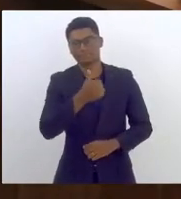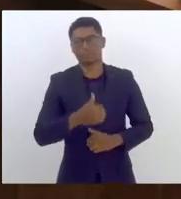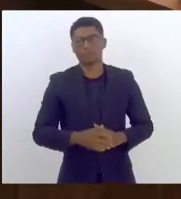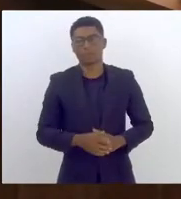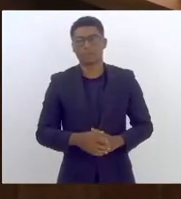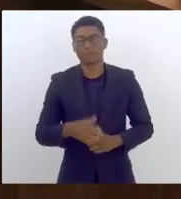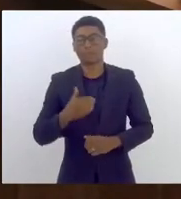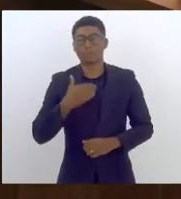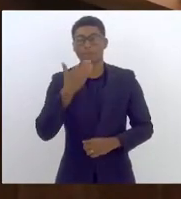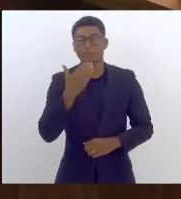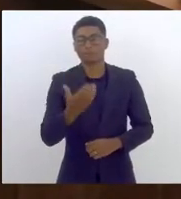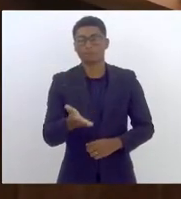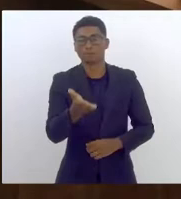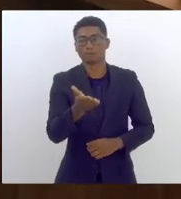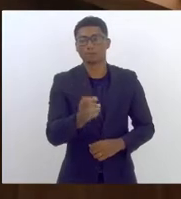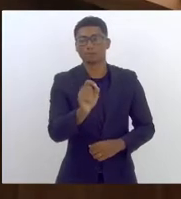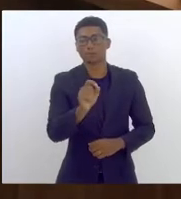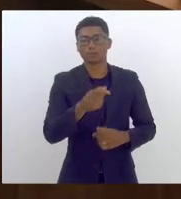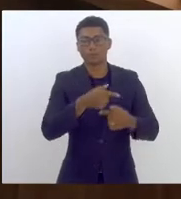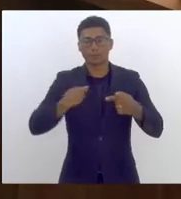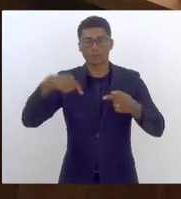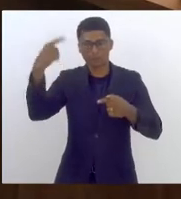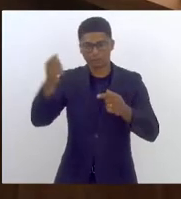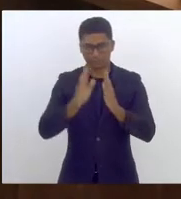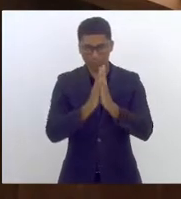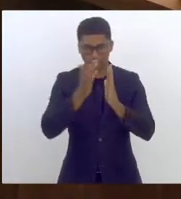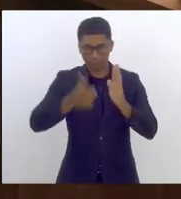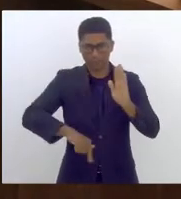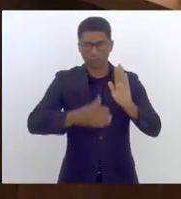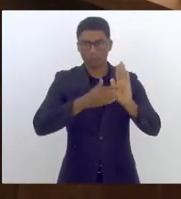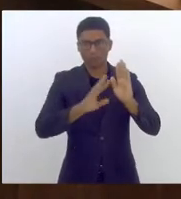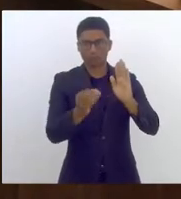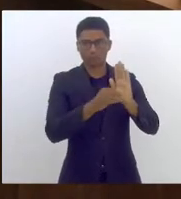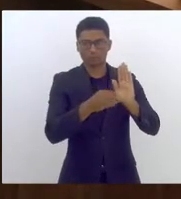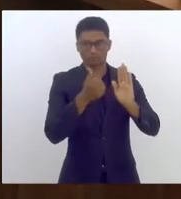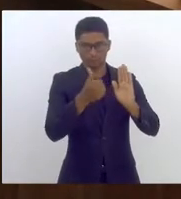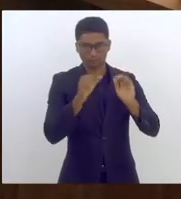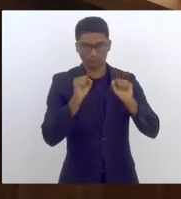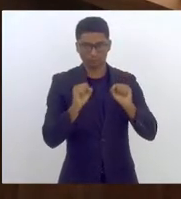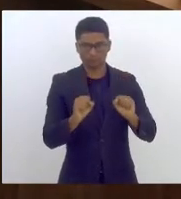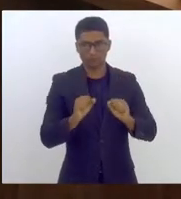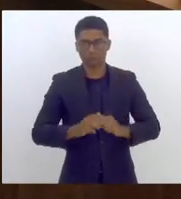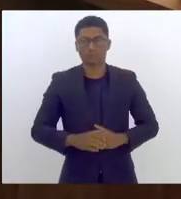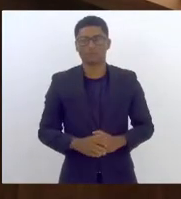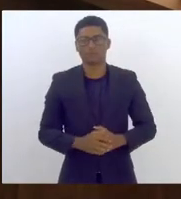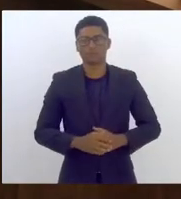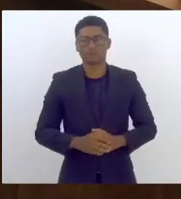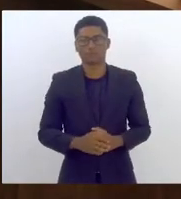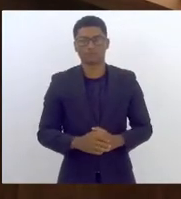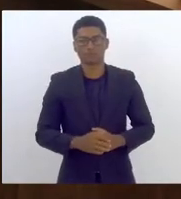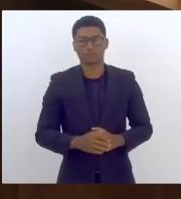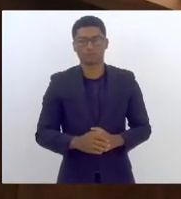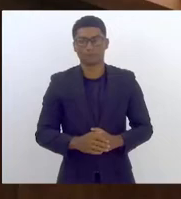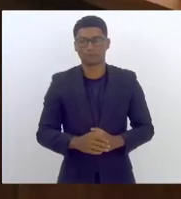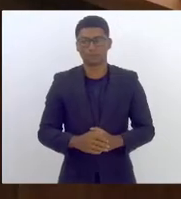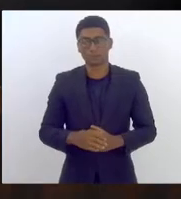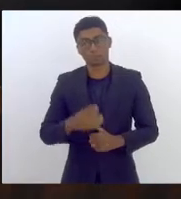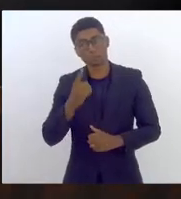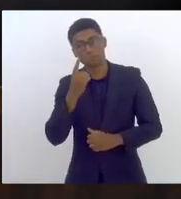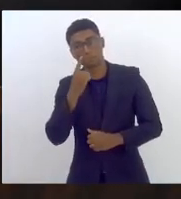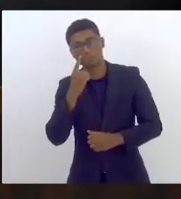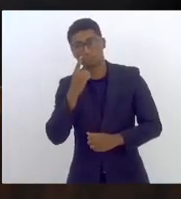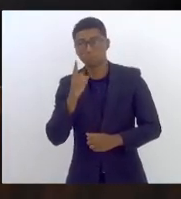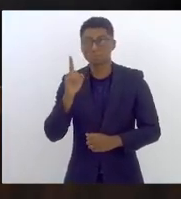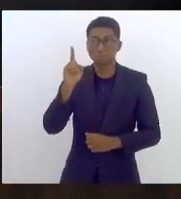solicitava excelência para trazer semana que vem o PL é depender do papai do